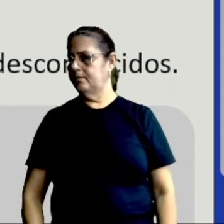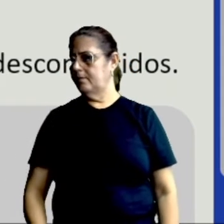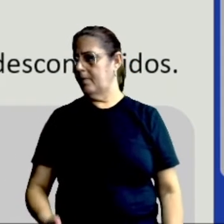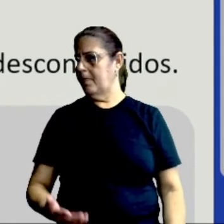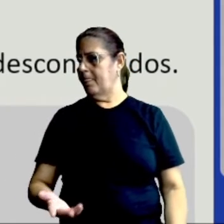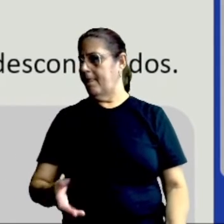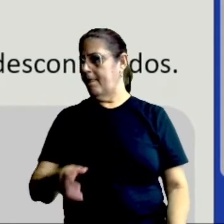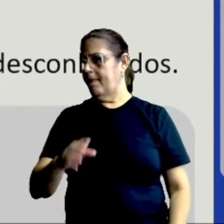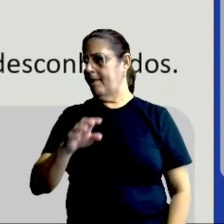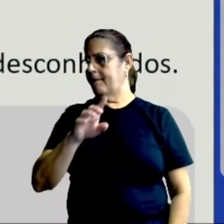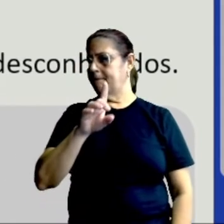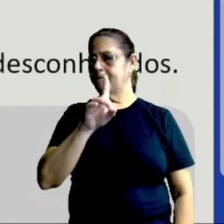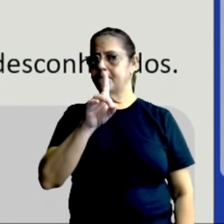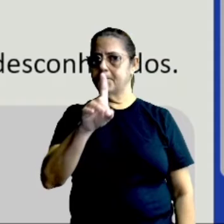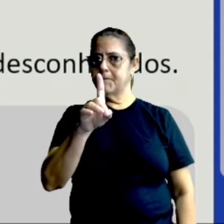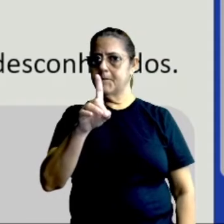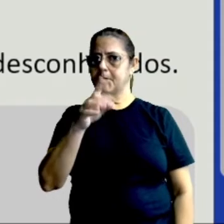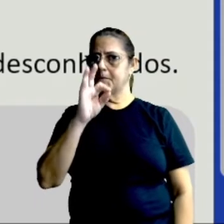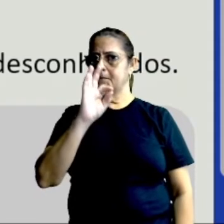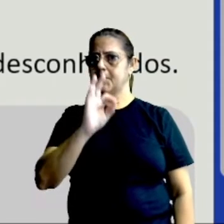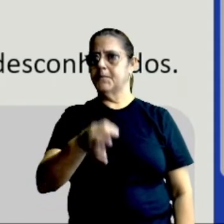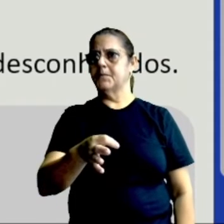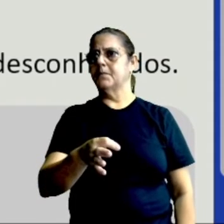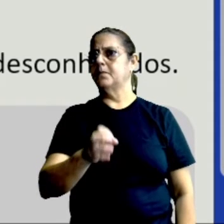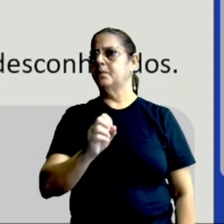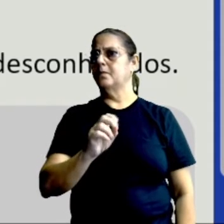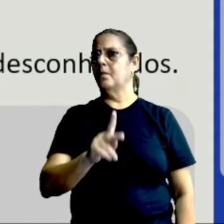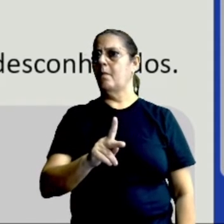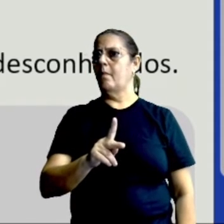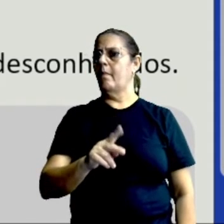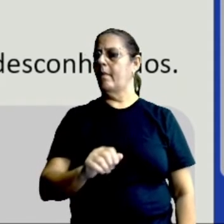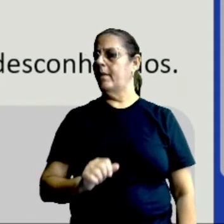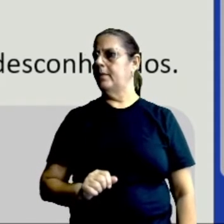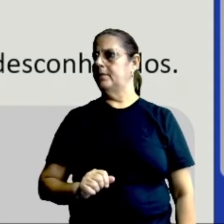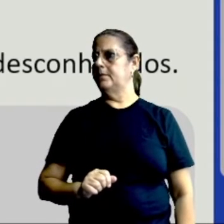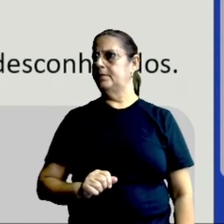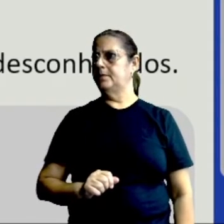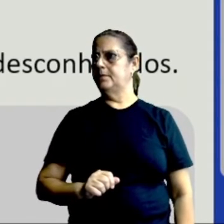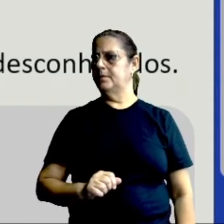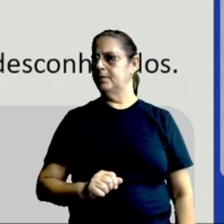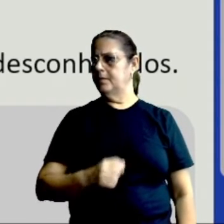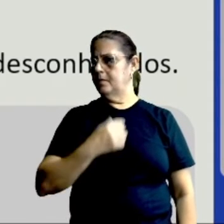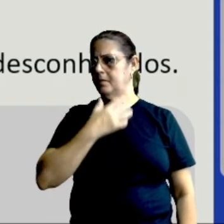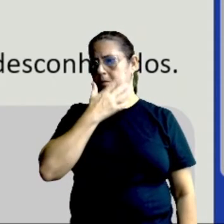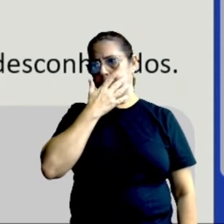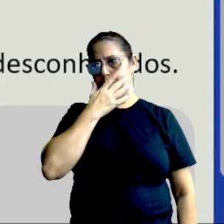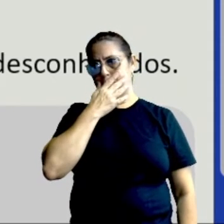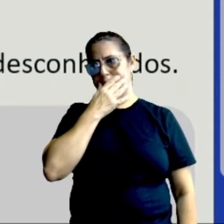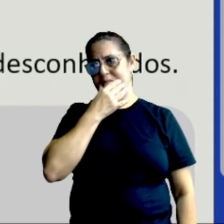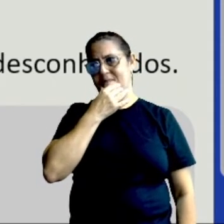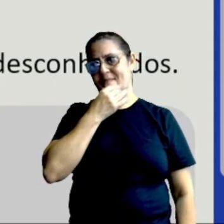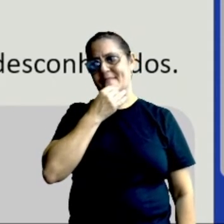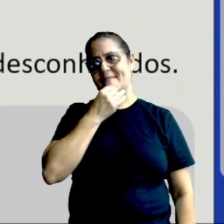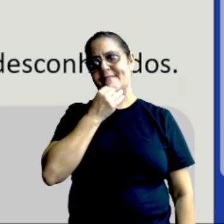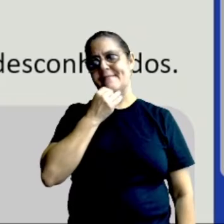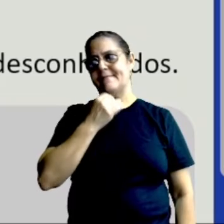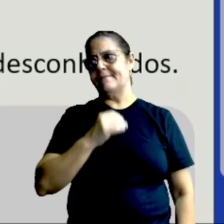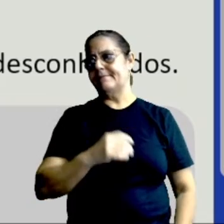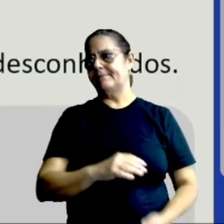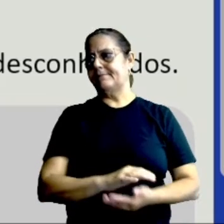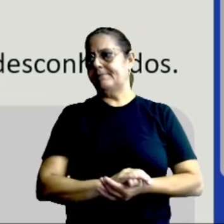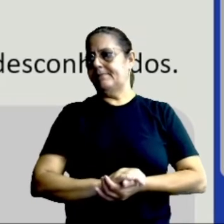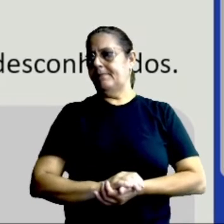aqui, ó, é letra D. Então, ok, pessoal? Pronto, apagando aí para a gente ir para a